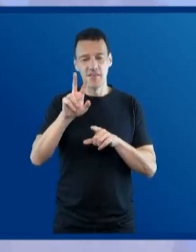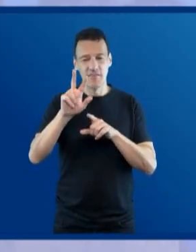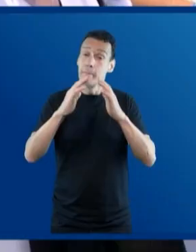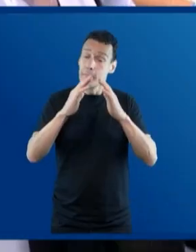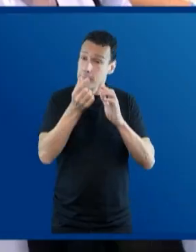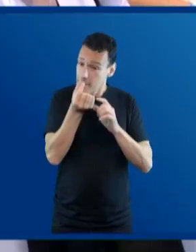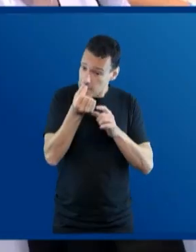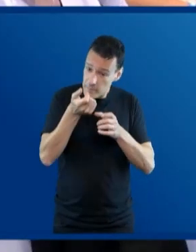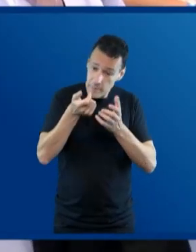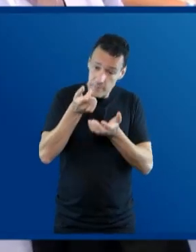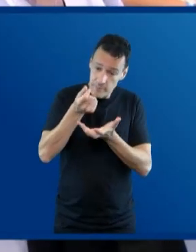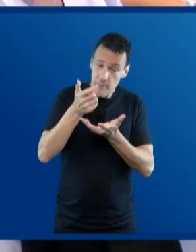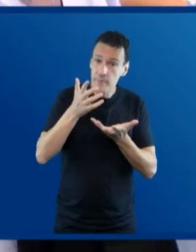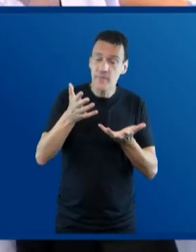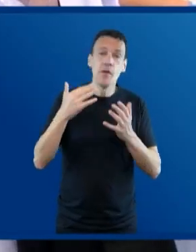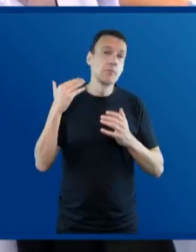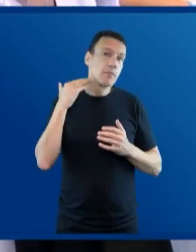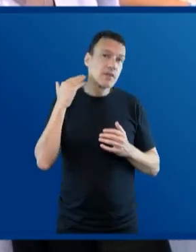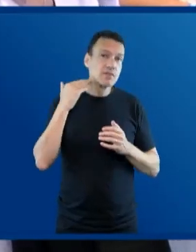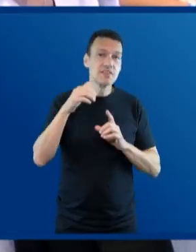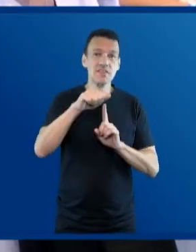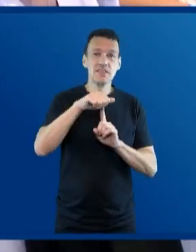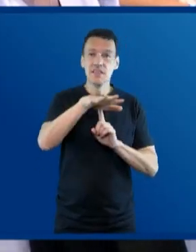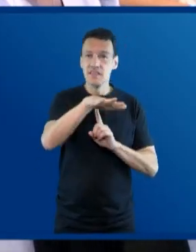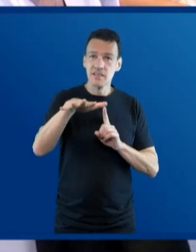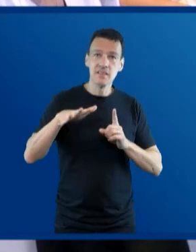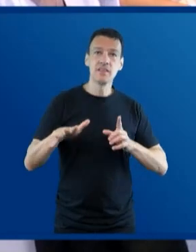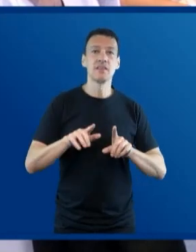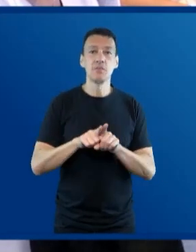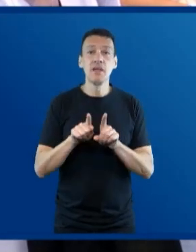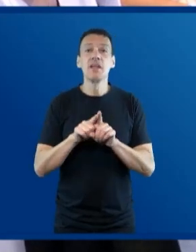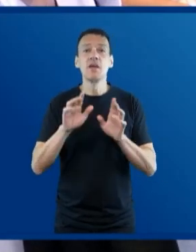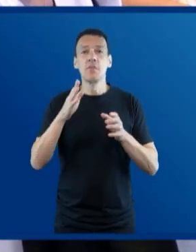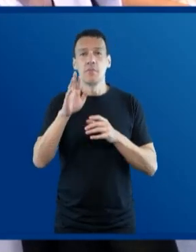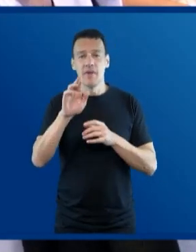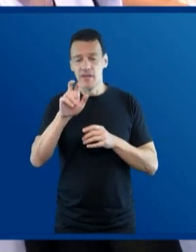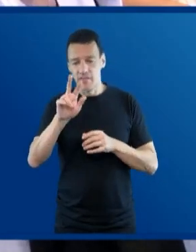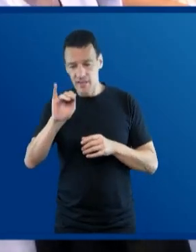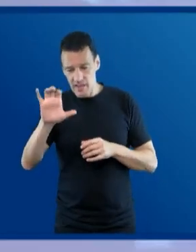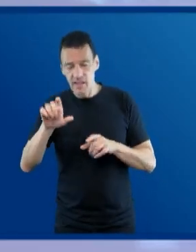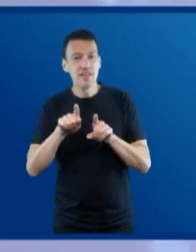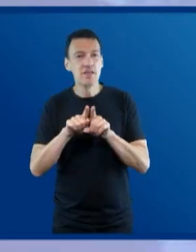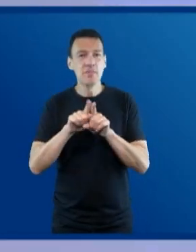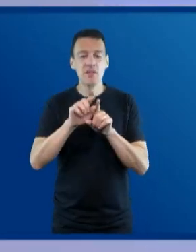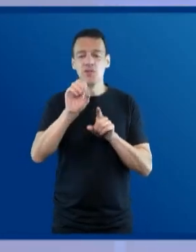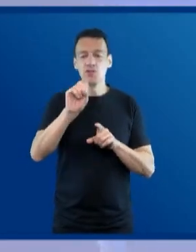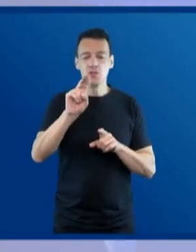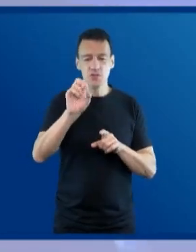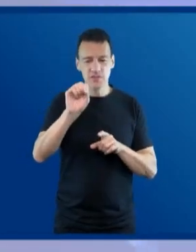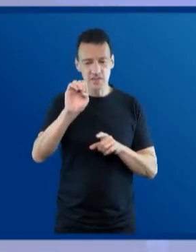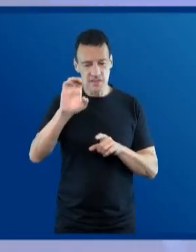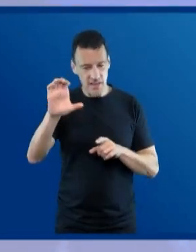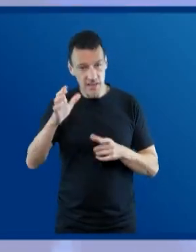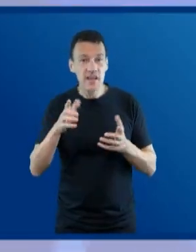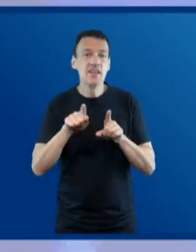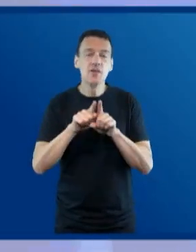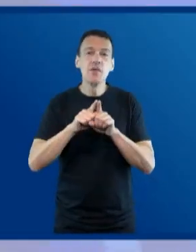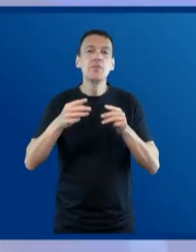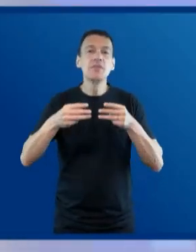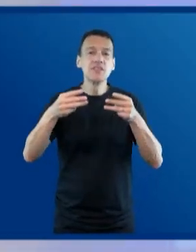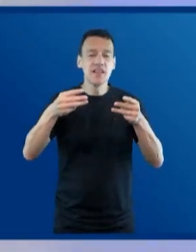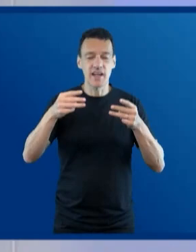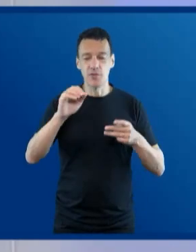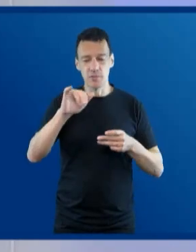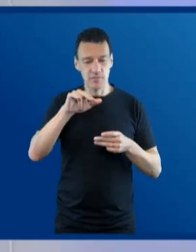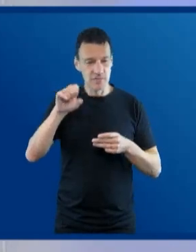também pela presença, também a SUSEP, também o Ministério da Previdência Social, que olha para o futuro, né,